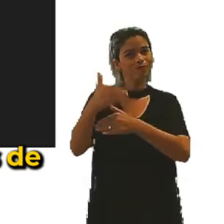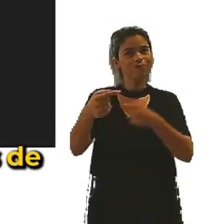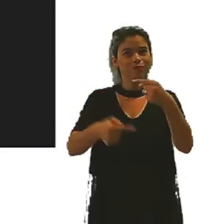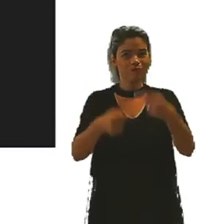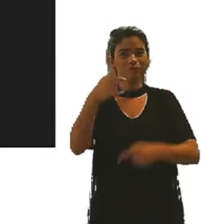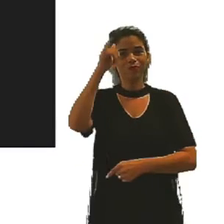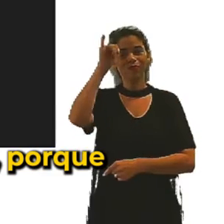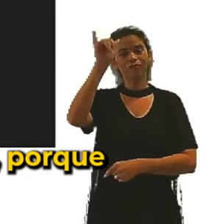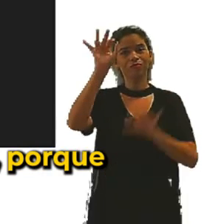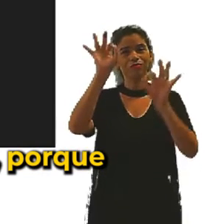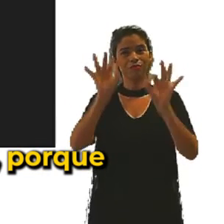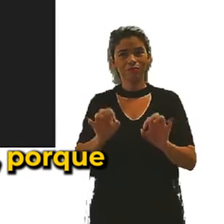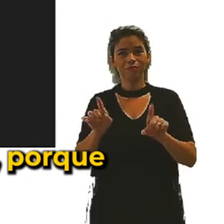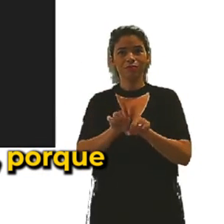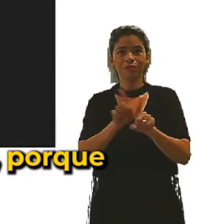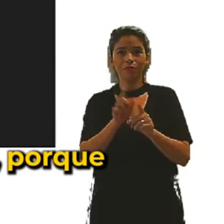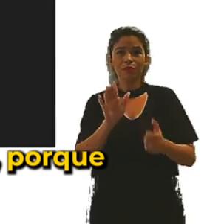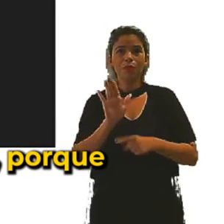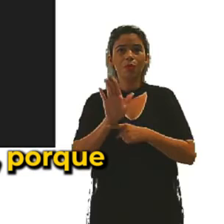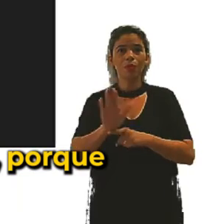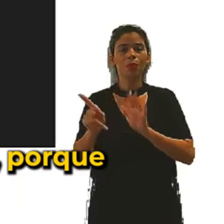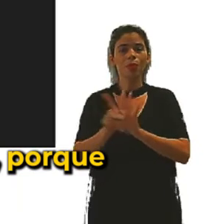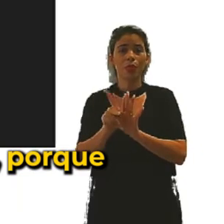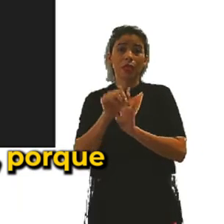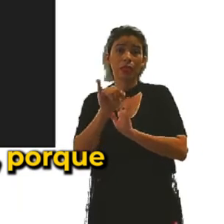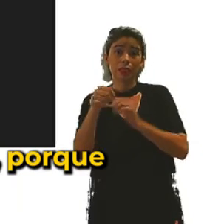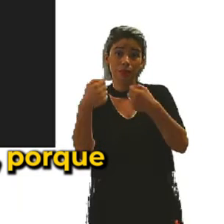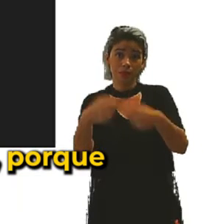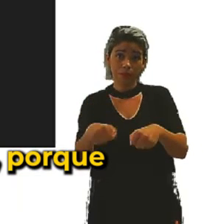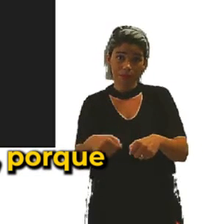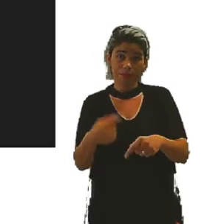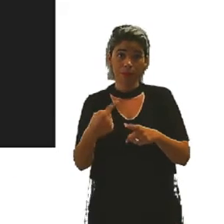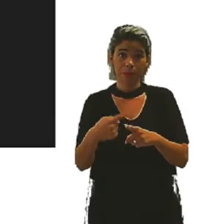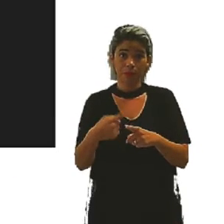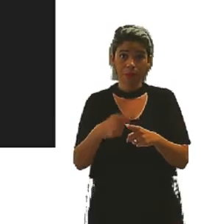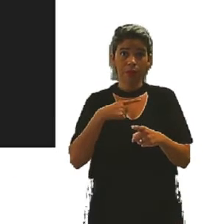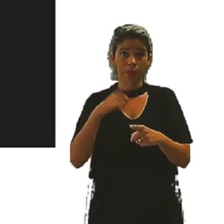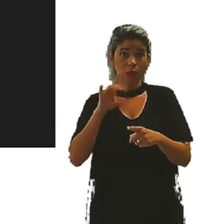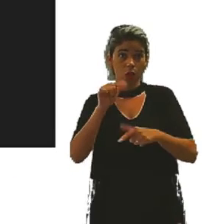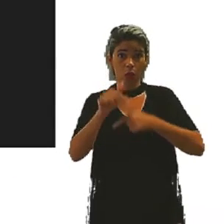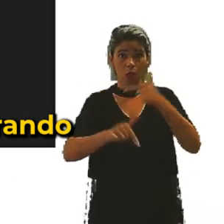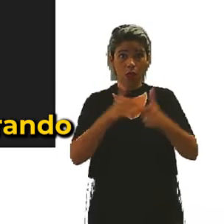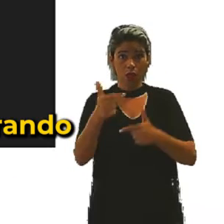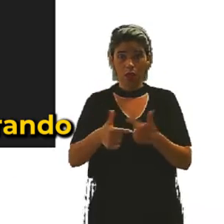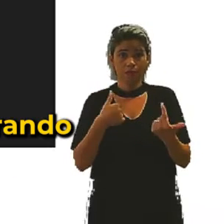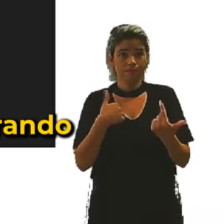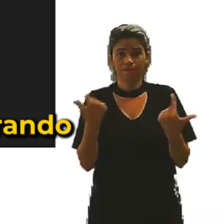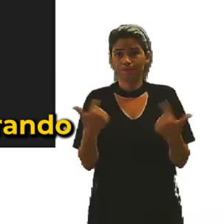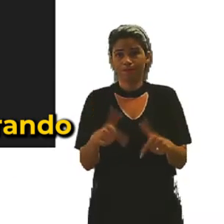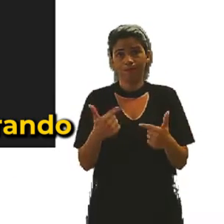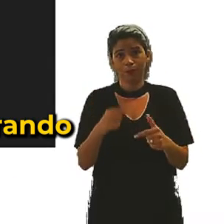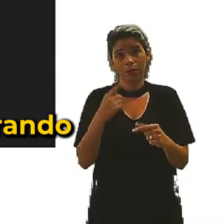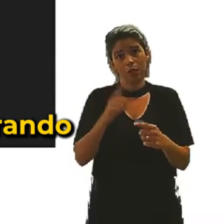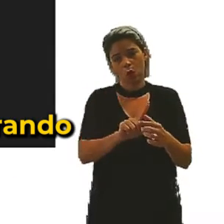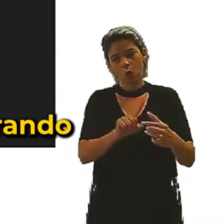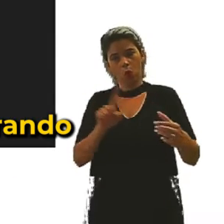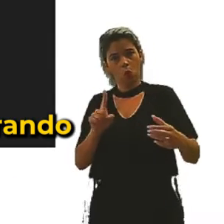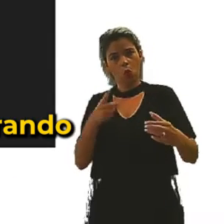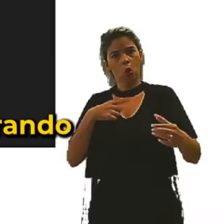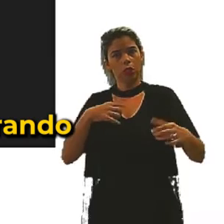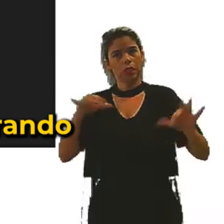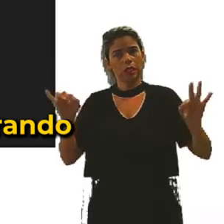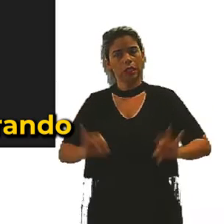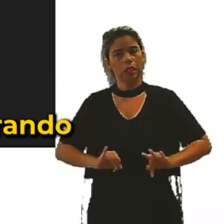de prevenção, colaborar, prestar ajuda quando necessário, porque apenas se a gente não trabalhar em rede, estaremos isolados, nos